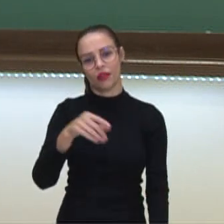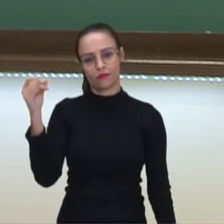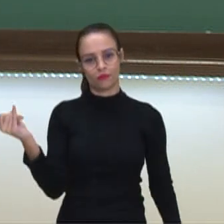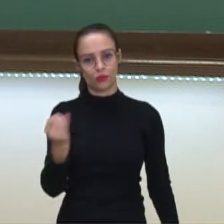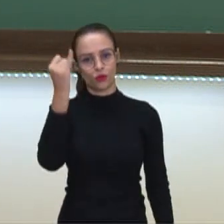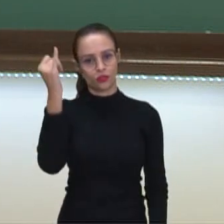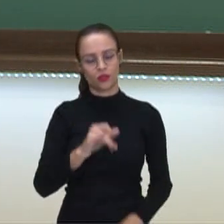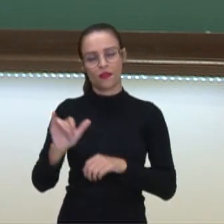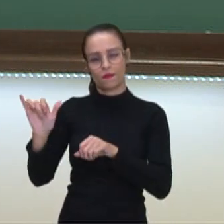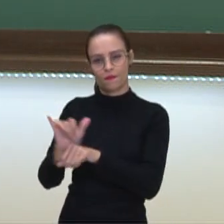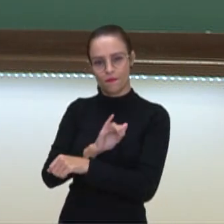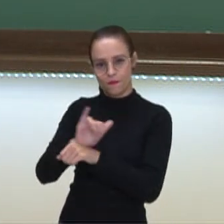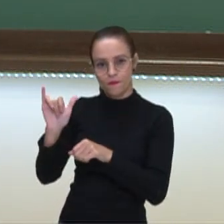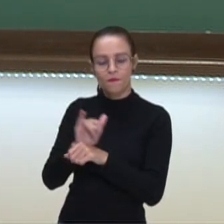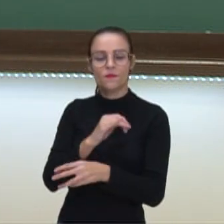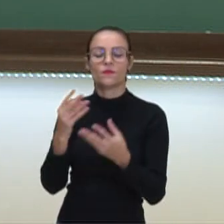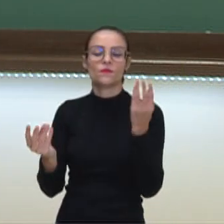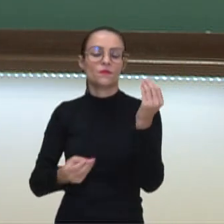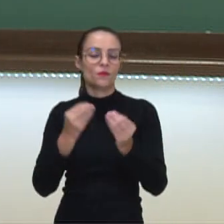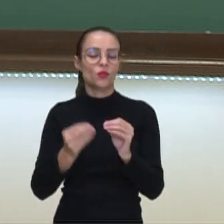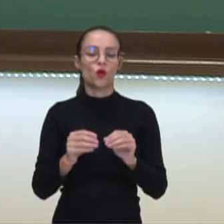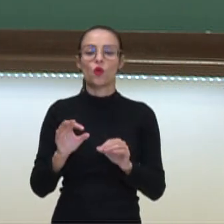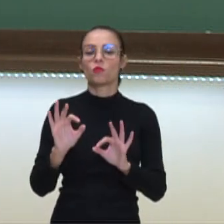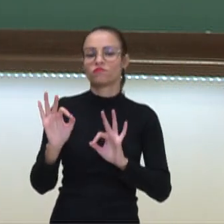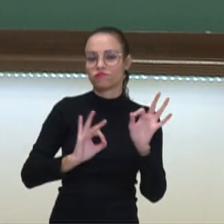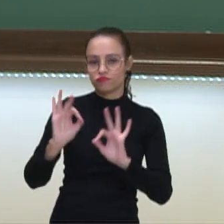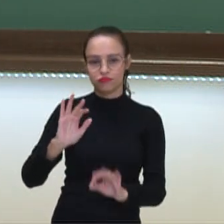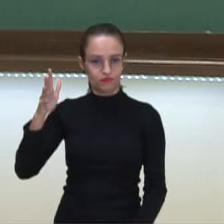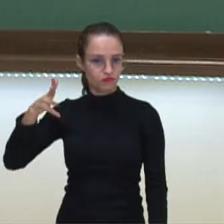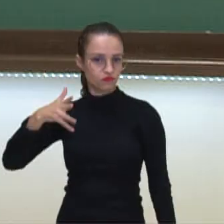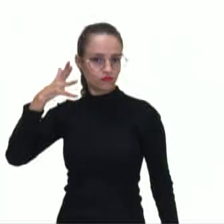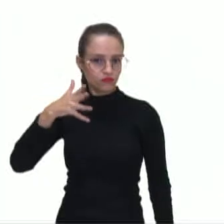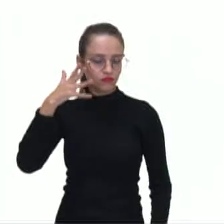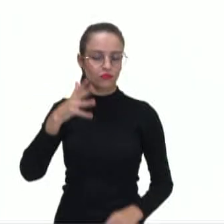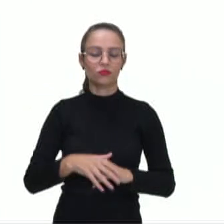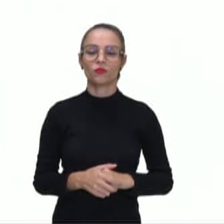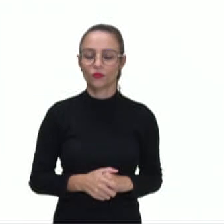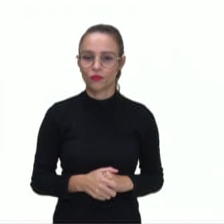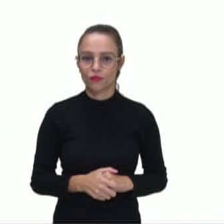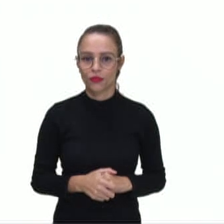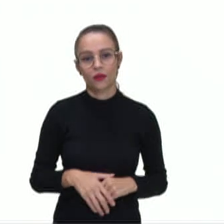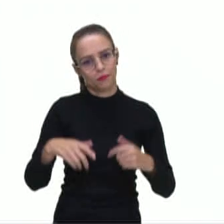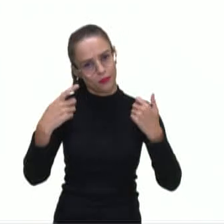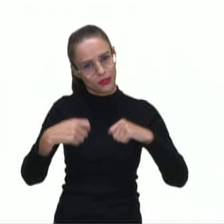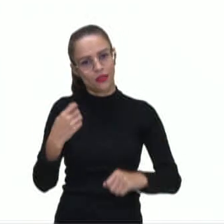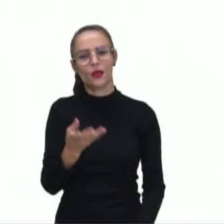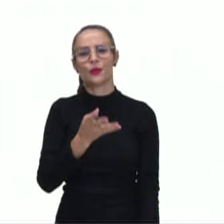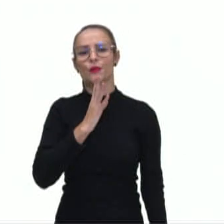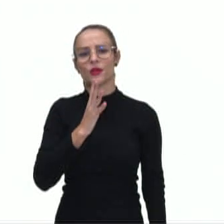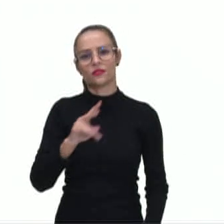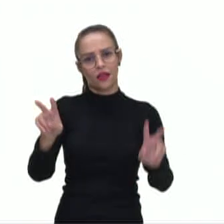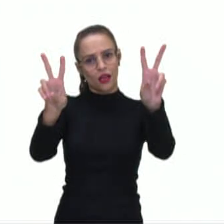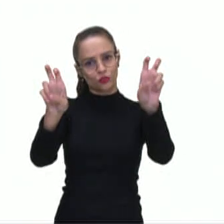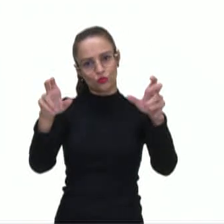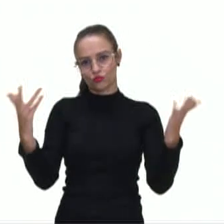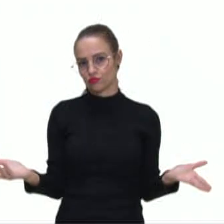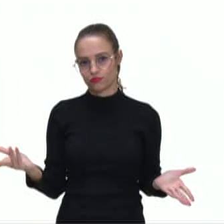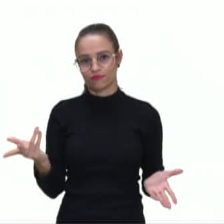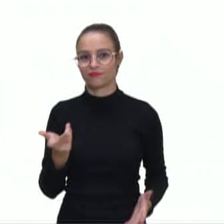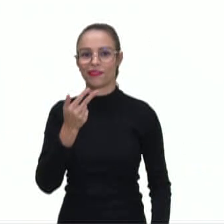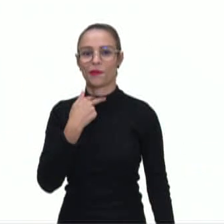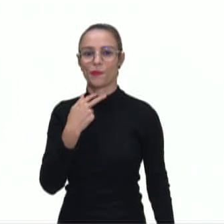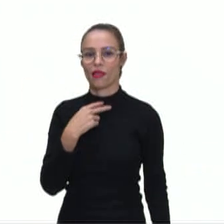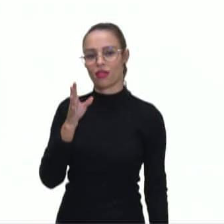importante quando a gente pensa em elaborar um discurso. Conhecer o assunto a ser tratado. Gente, ninguém pode aí,